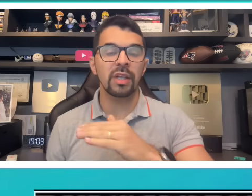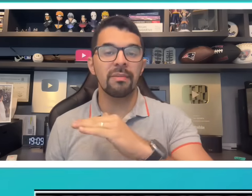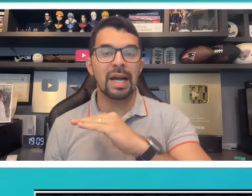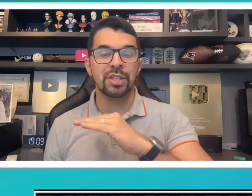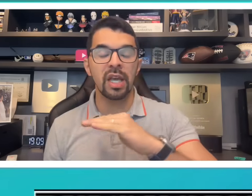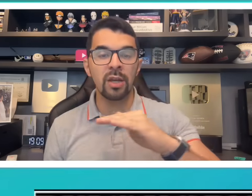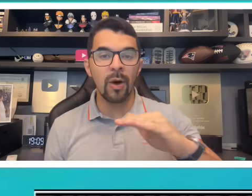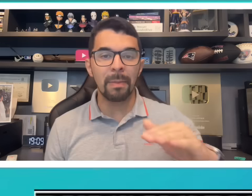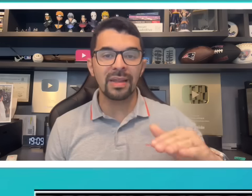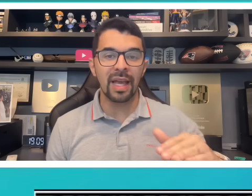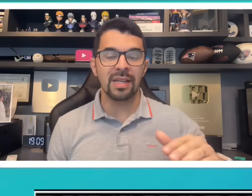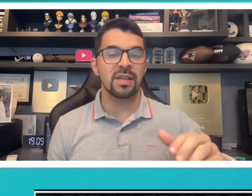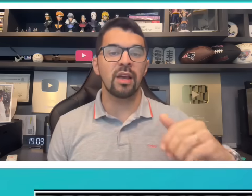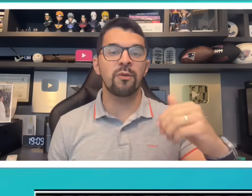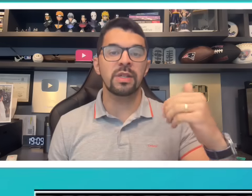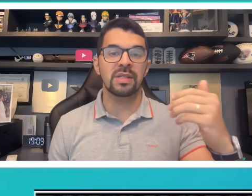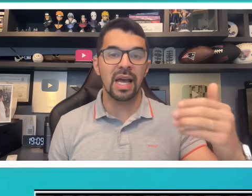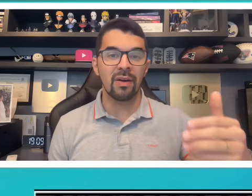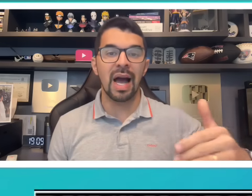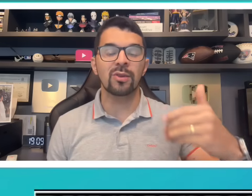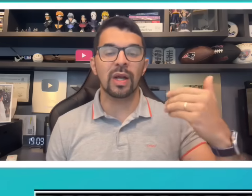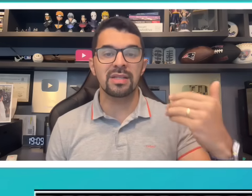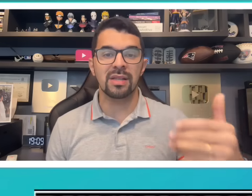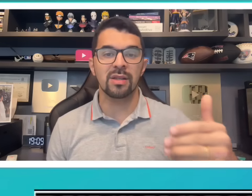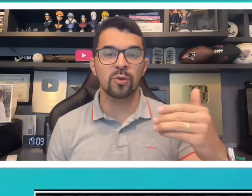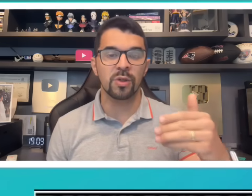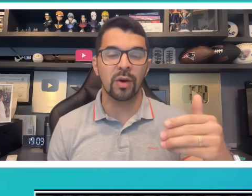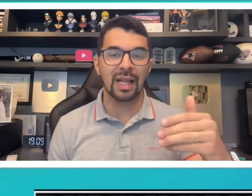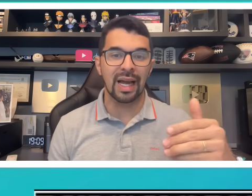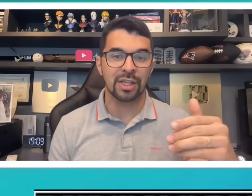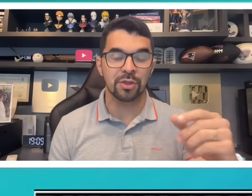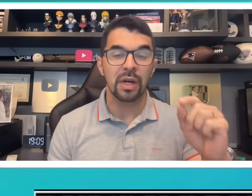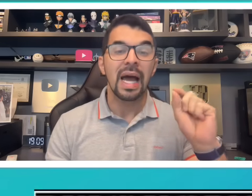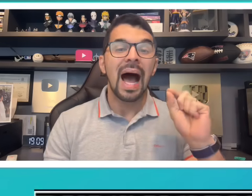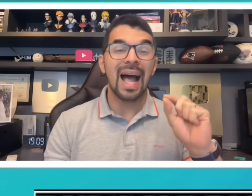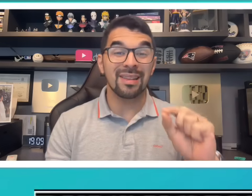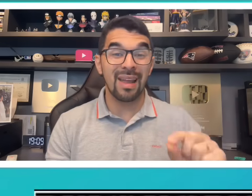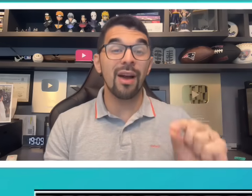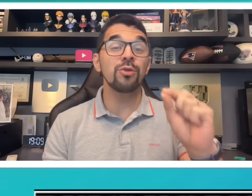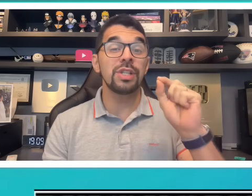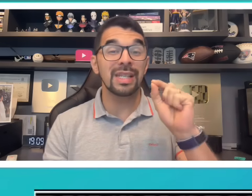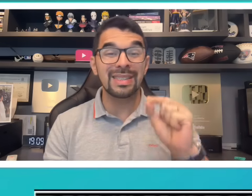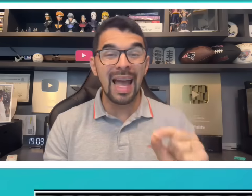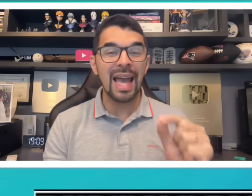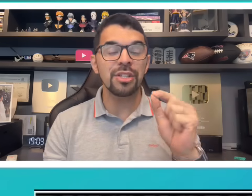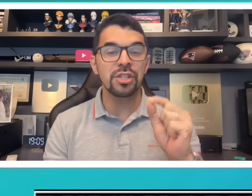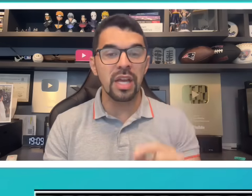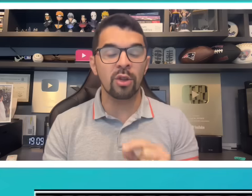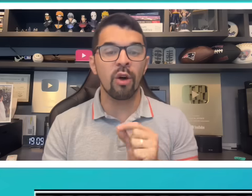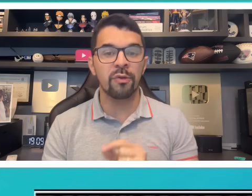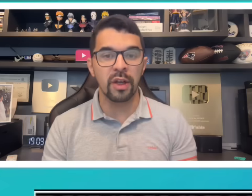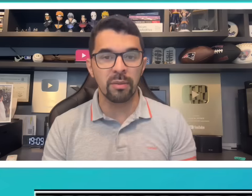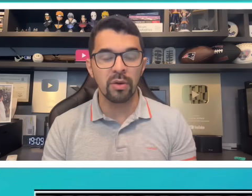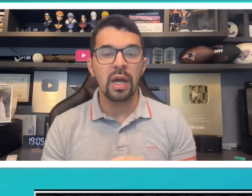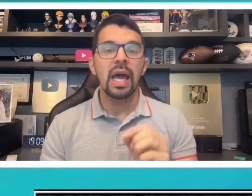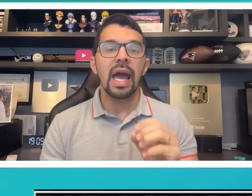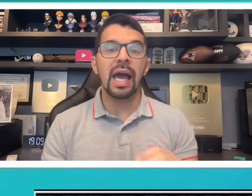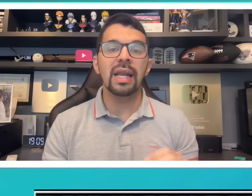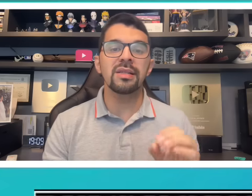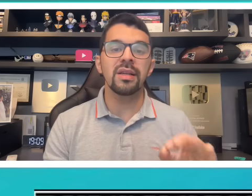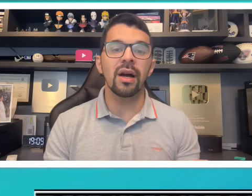que não têm mais nenhuma pendência e fizeram a atualização do seu cadastro até o dia 10 de